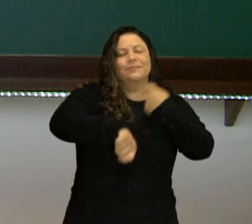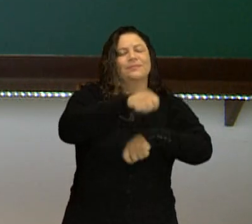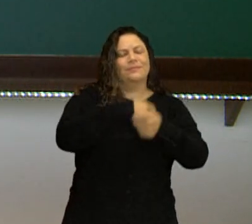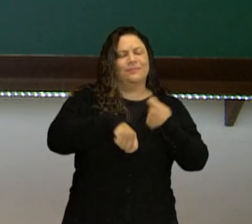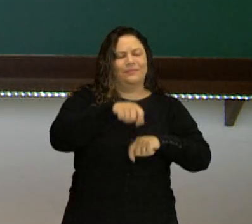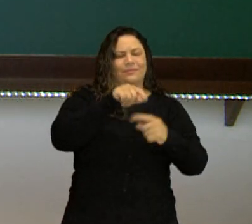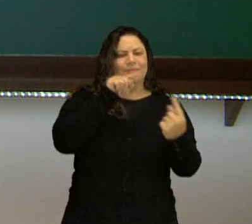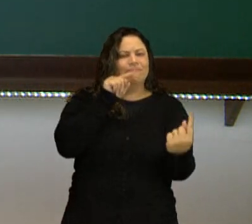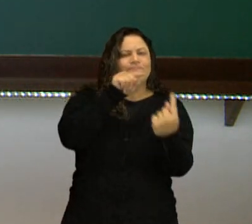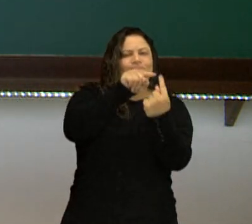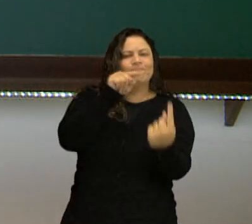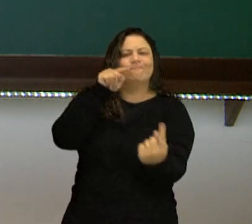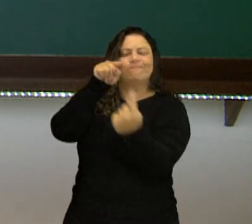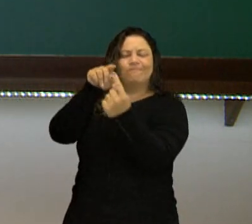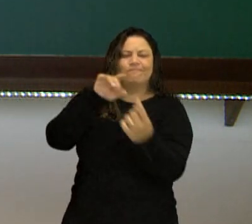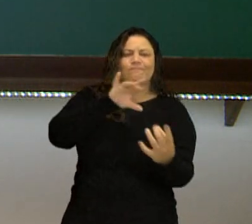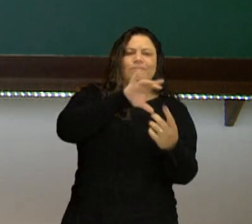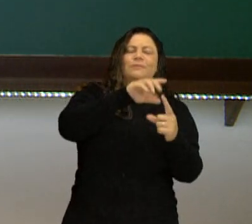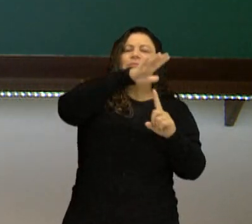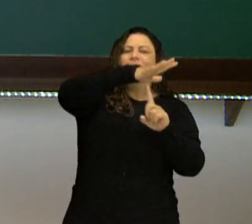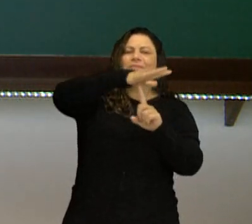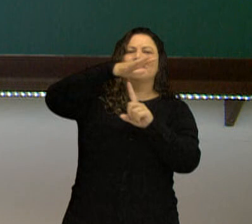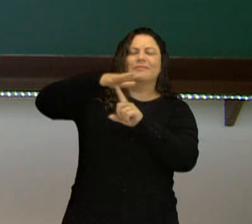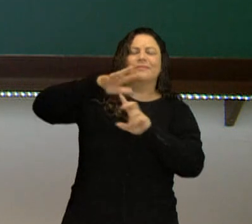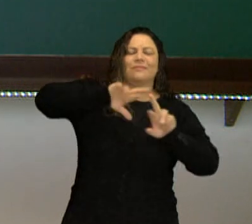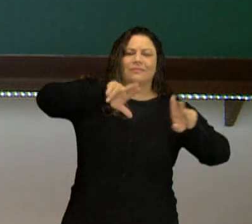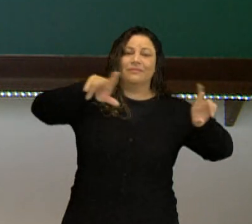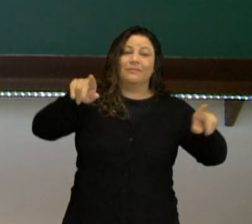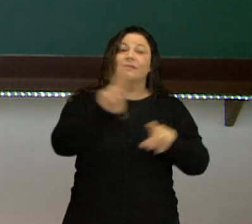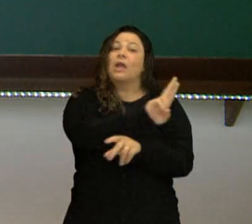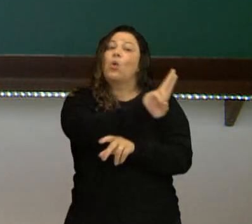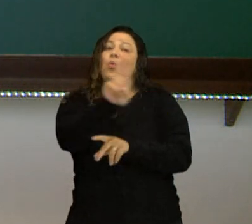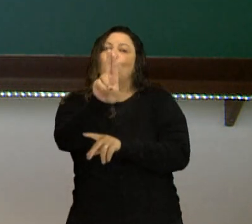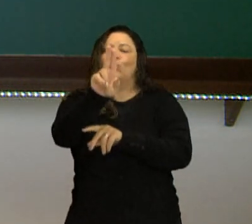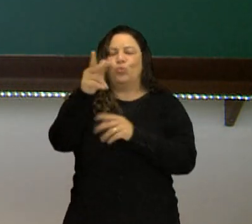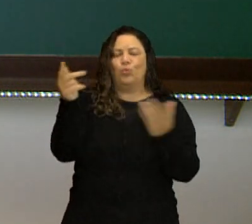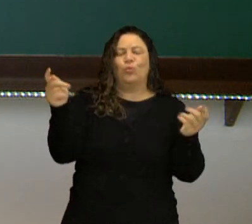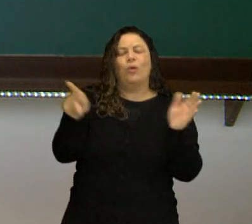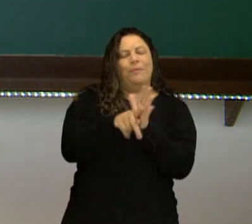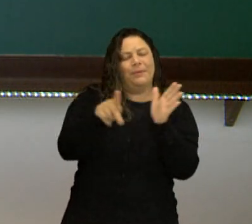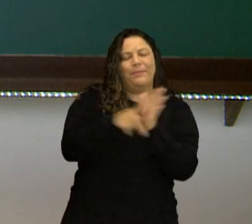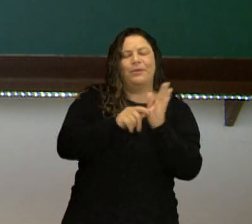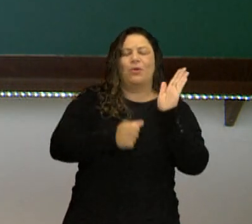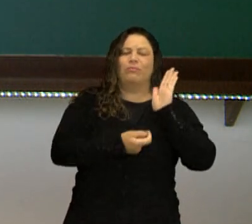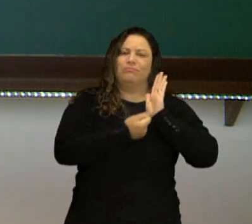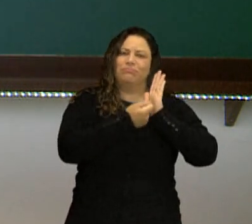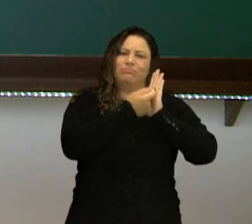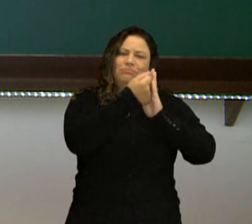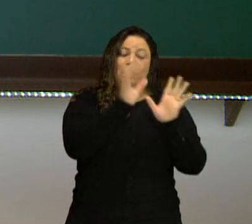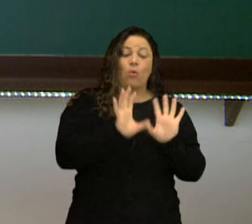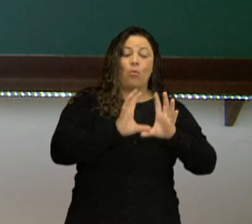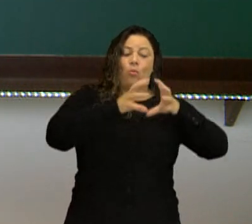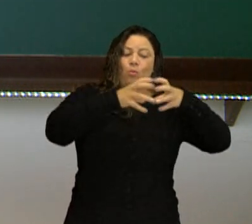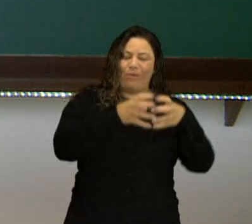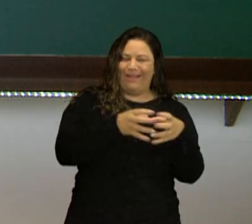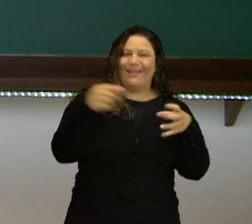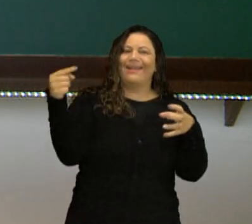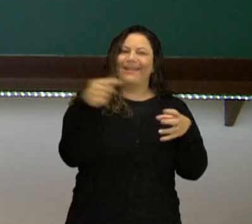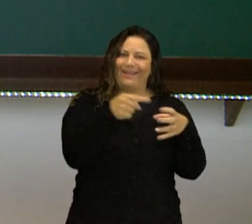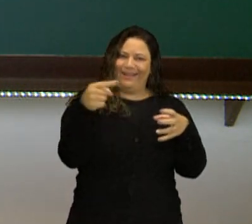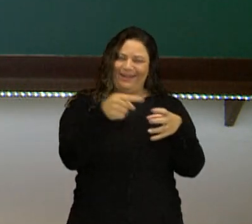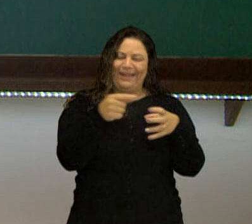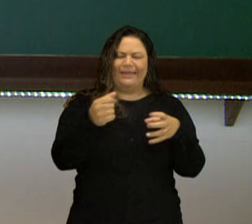rotas medievais, eles recebem o nome de burgueses, né? Então forma aí uma classe, a formação da burguesia,